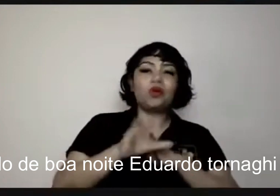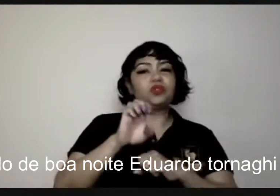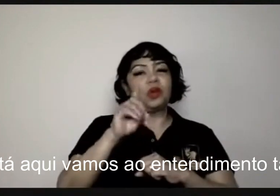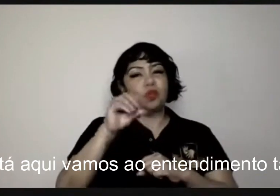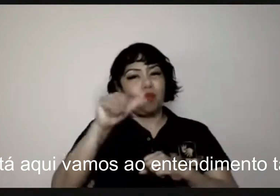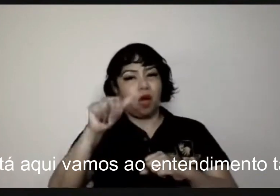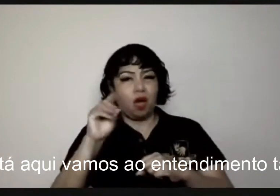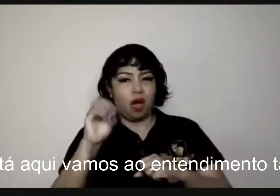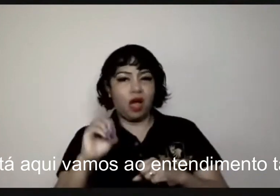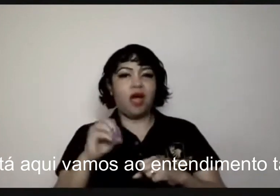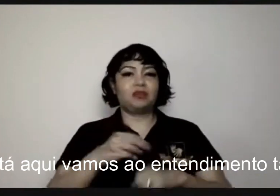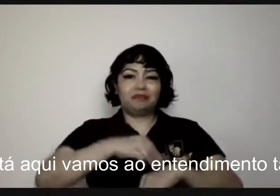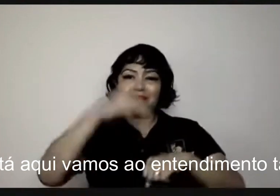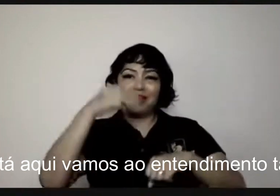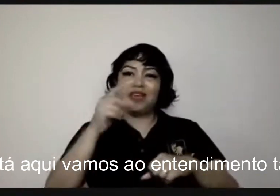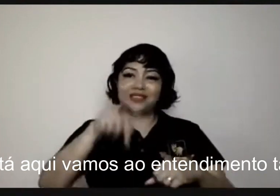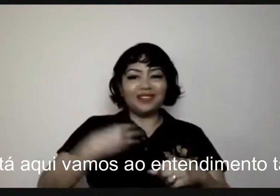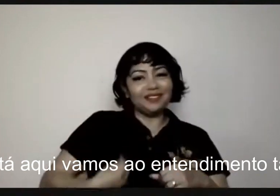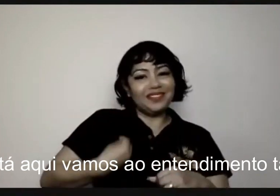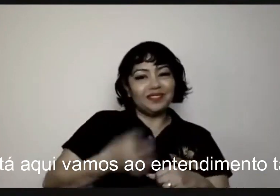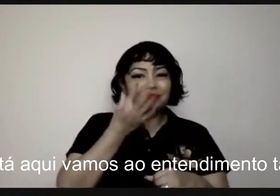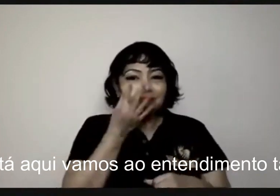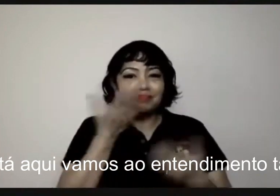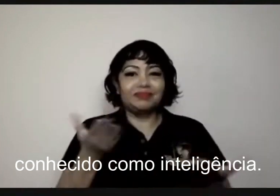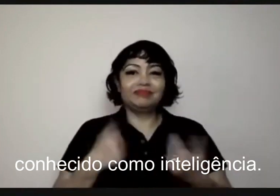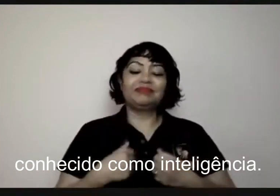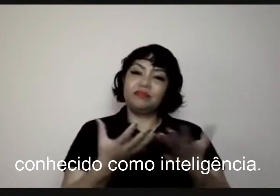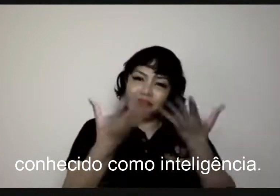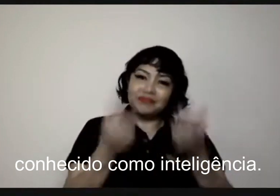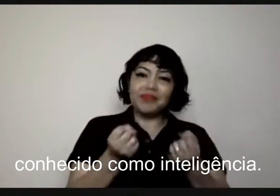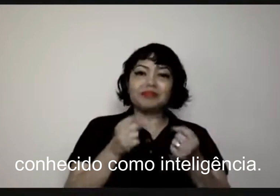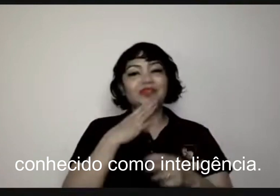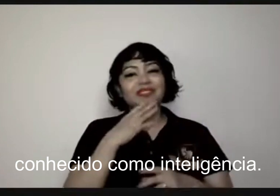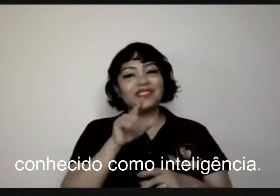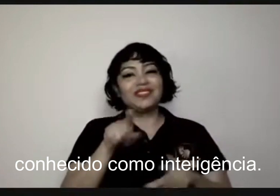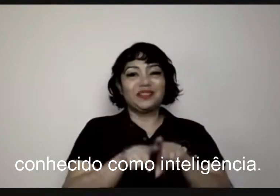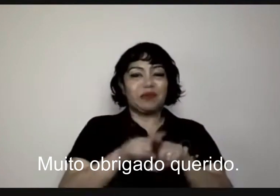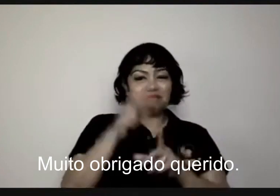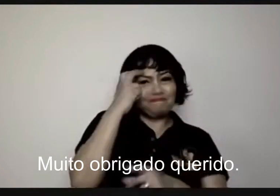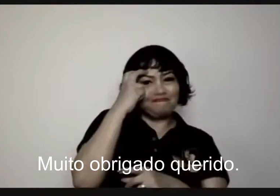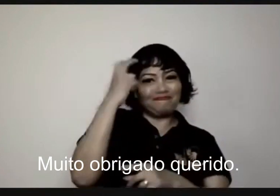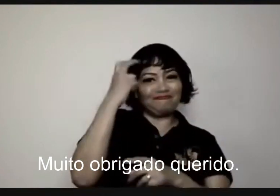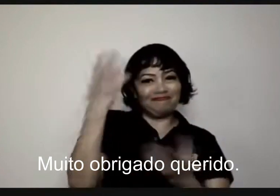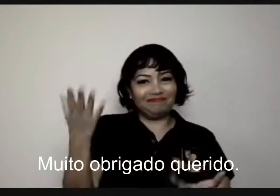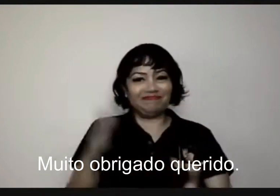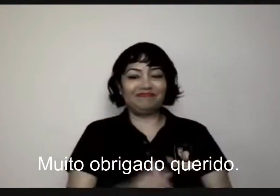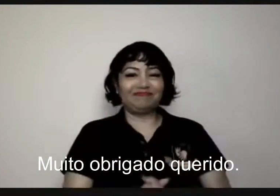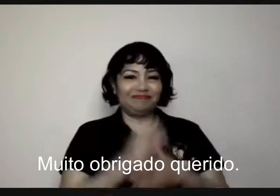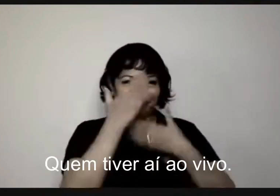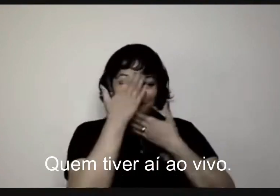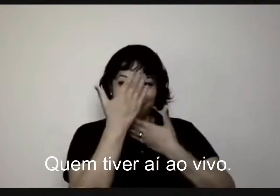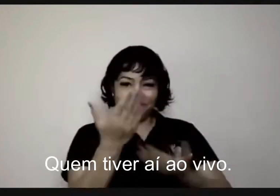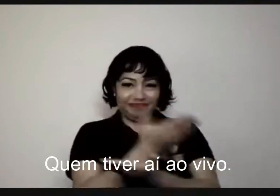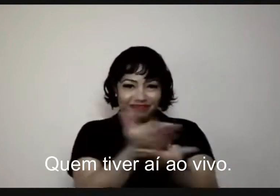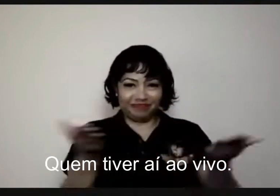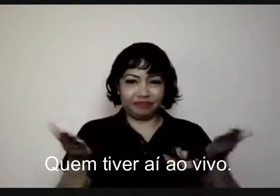Tornag, nosso mestre, está aqui. Vamos ao entendimento também, conhecido como inteligência. Muito obrigado, queridos.